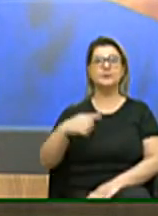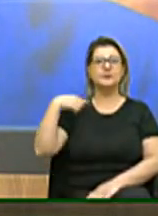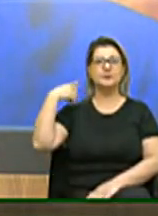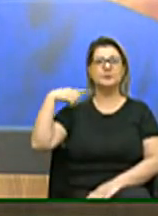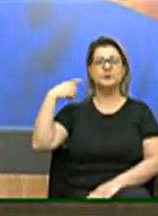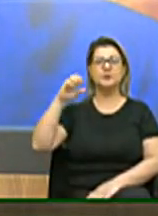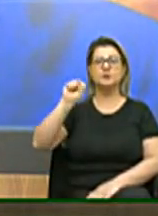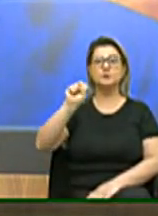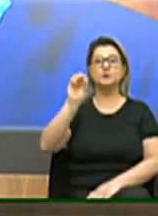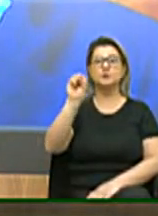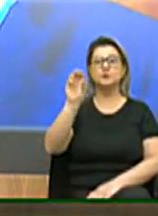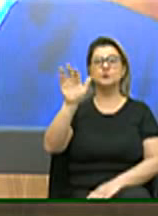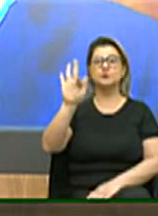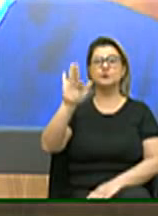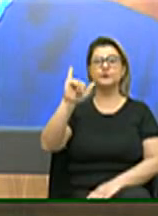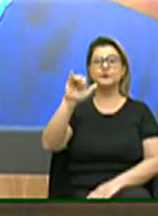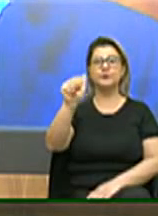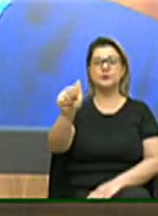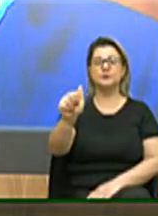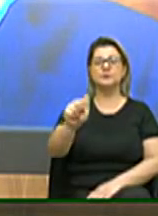Deputada Sofia Cavedon.